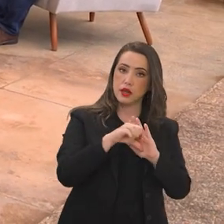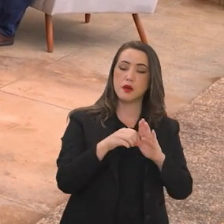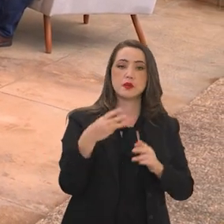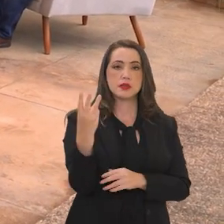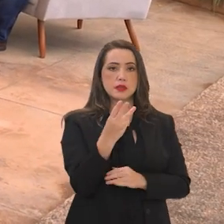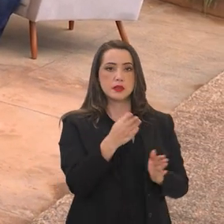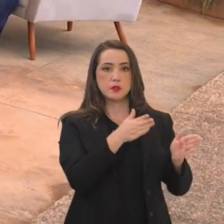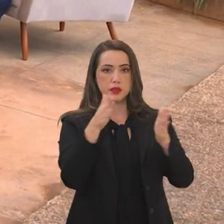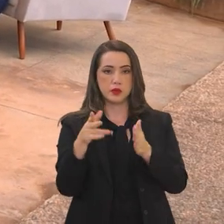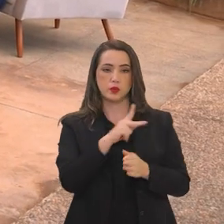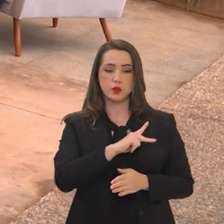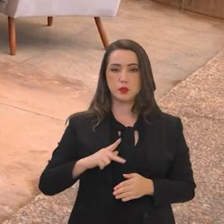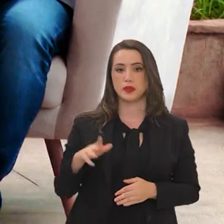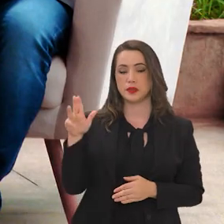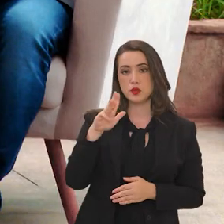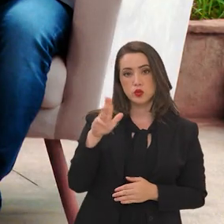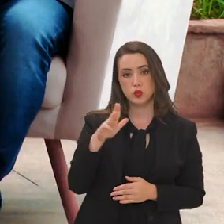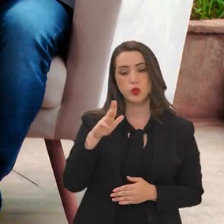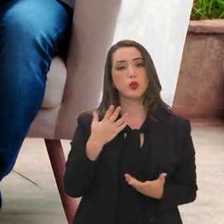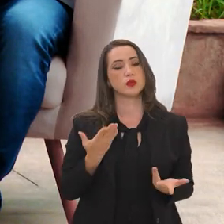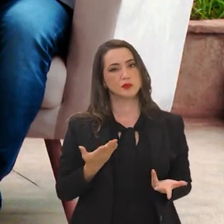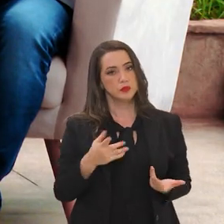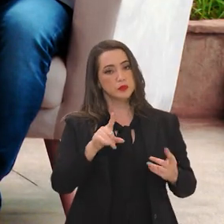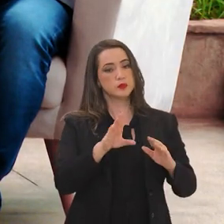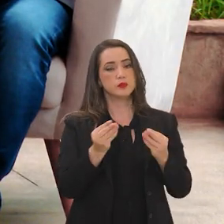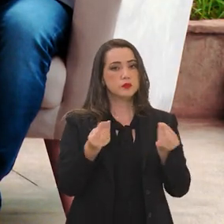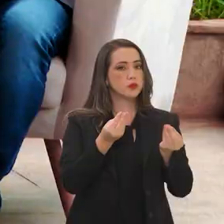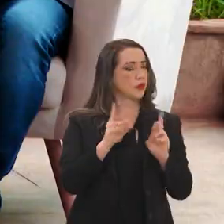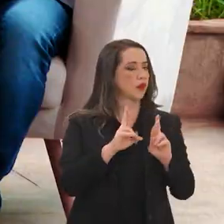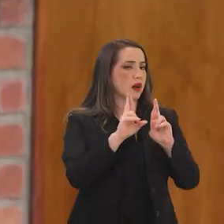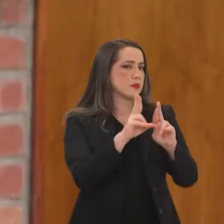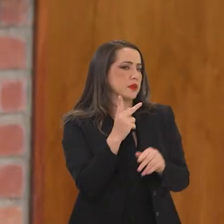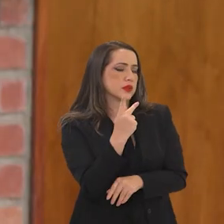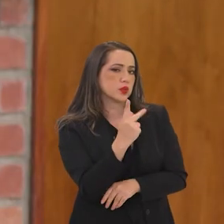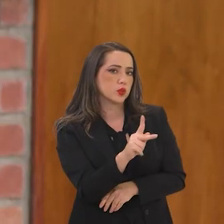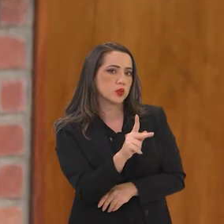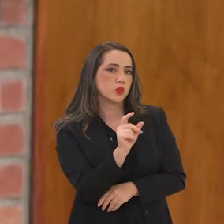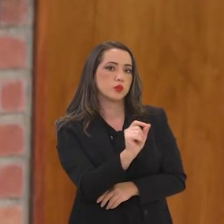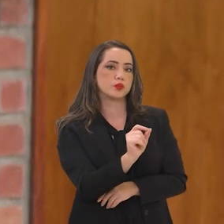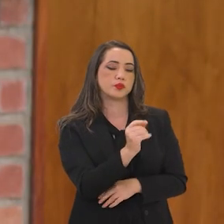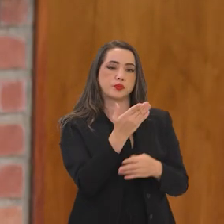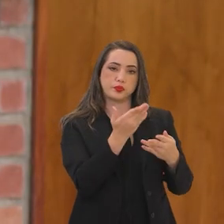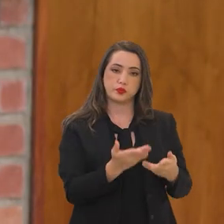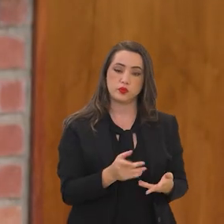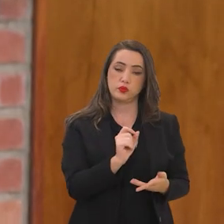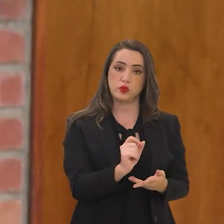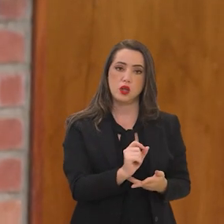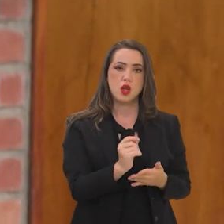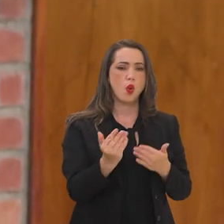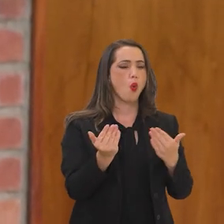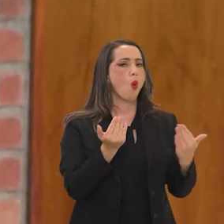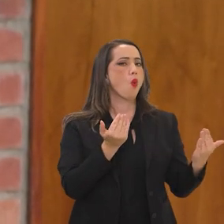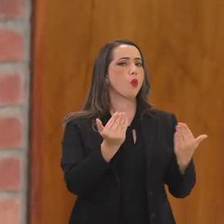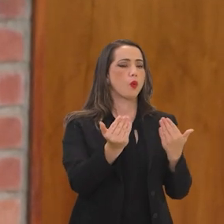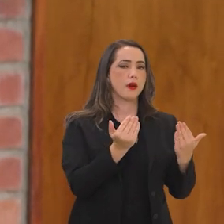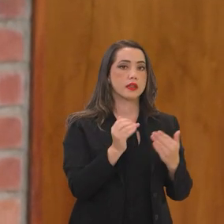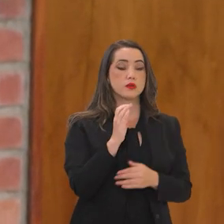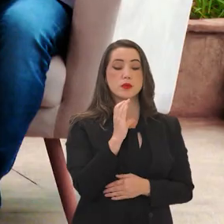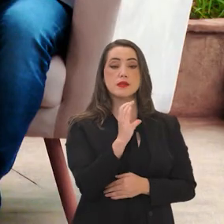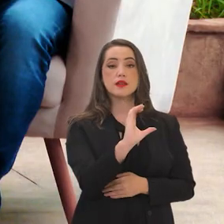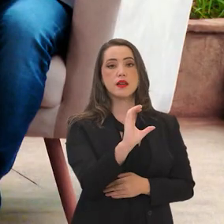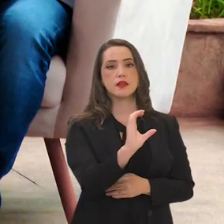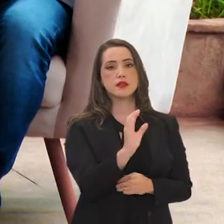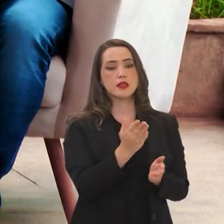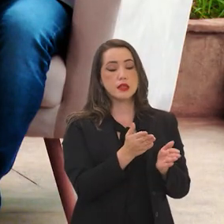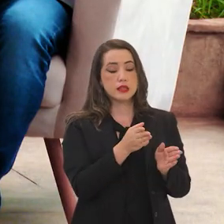Lula à frente do governo federal Qual que é a expectativa da senhora em termos de ciências